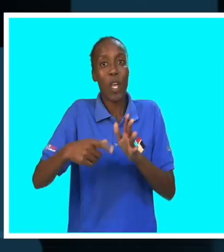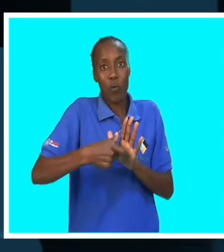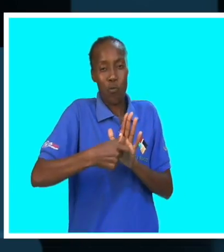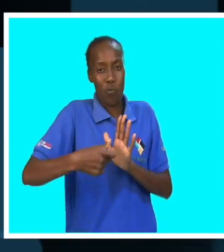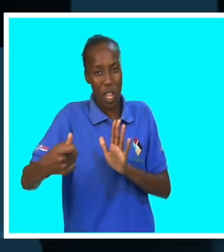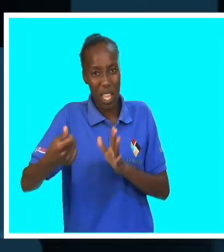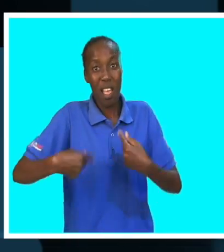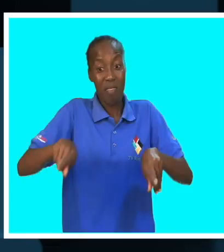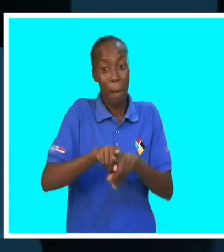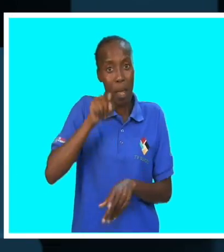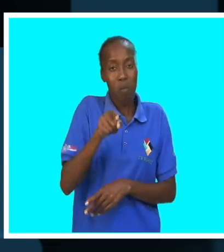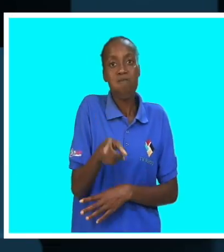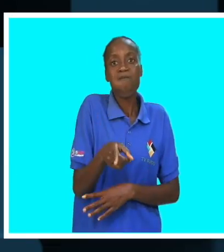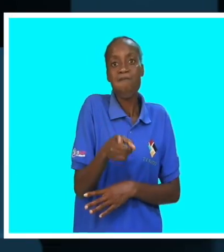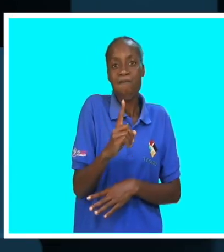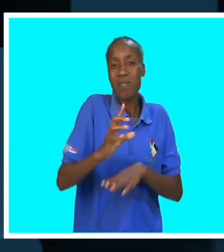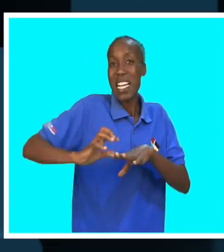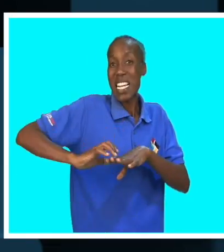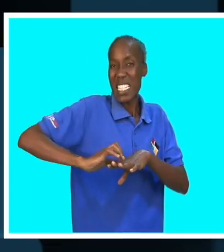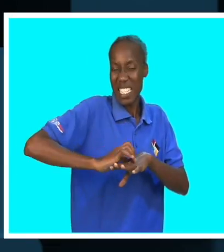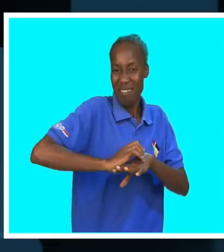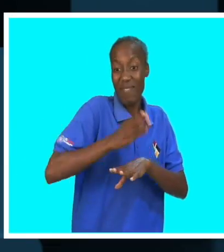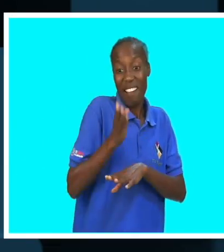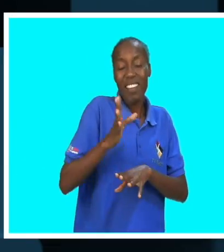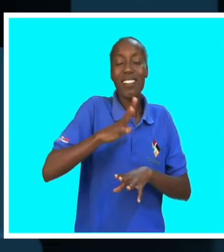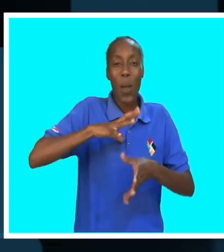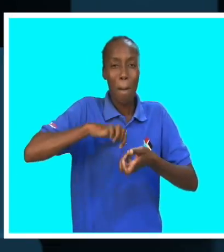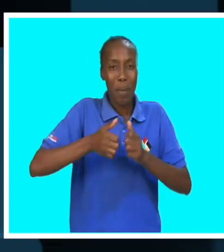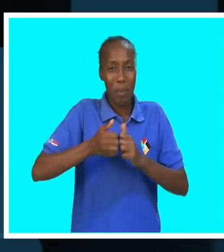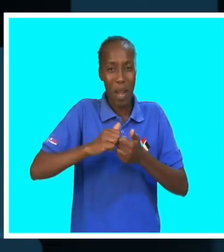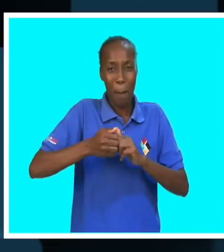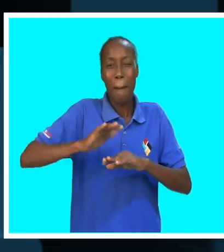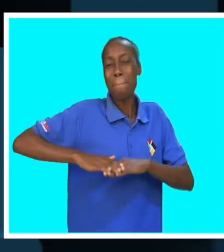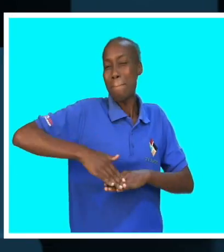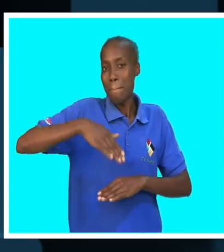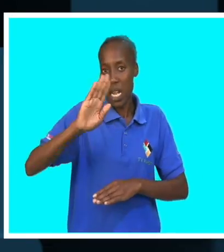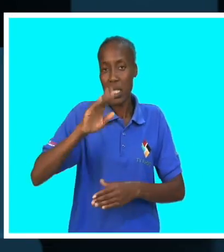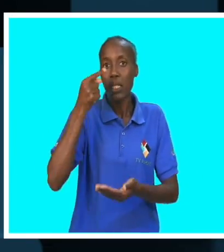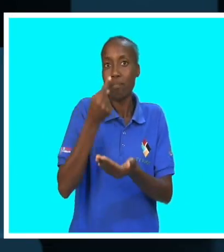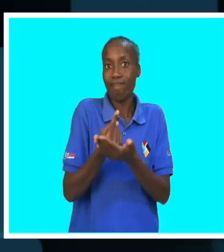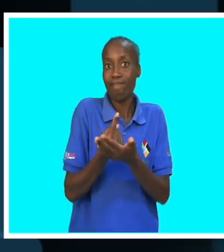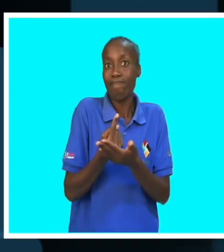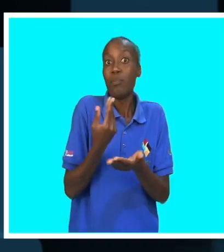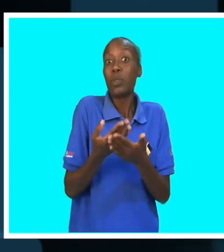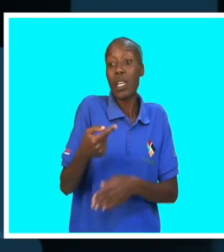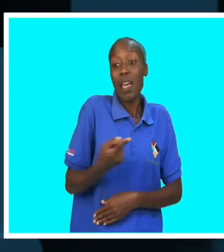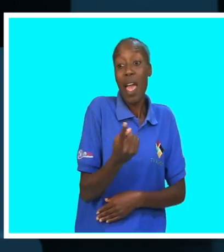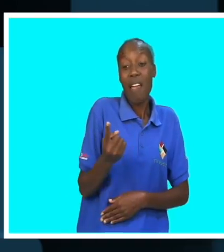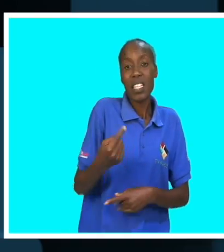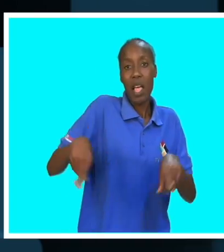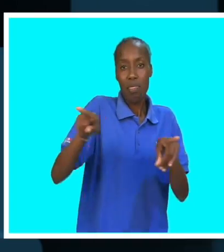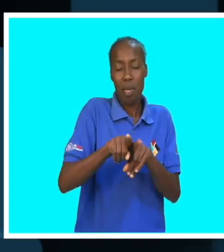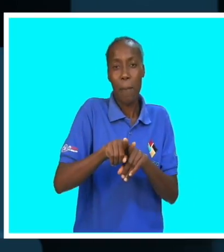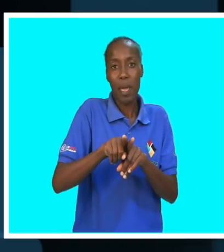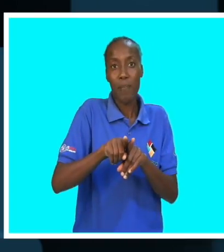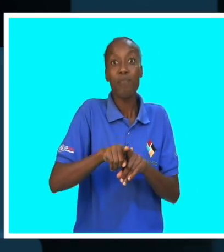sobretudo, o câncer da próstata é um fator de risco mais importante para agregar